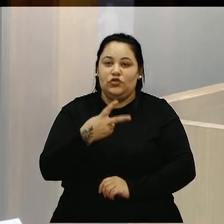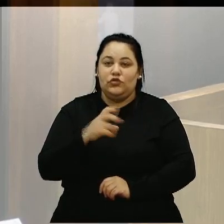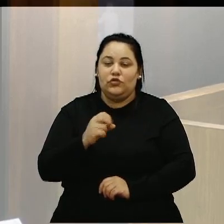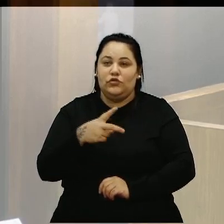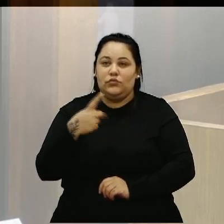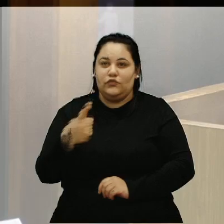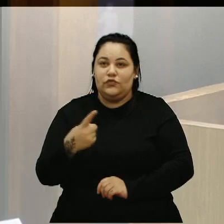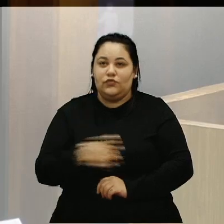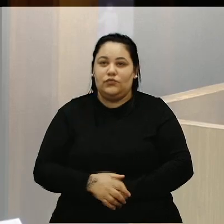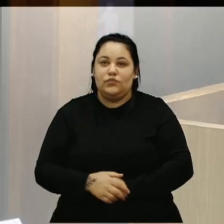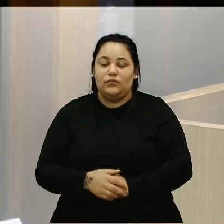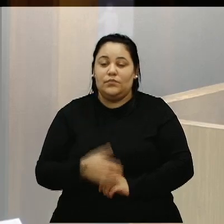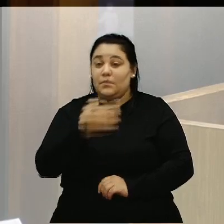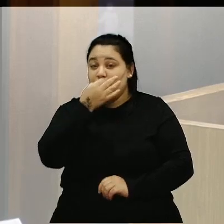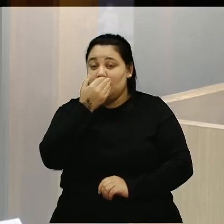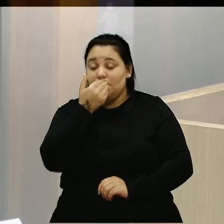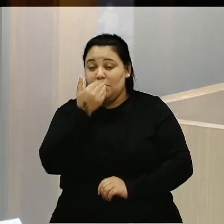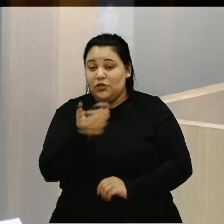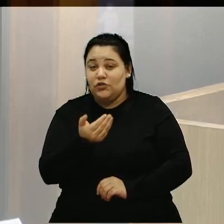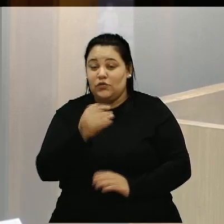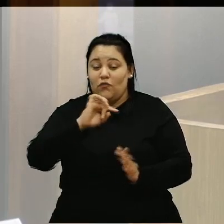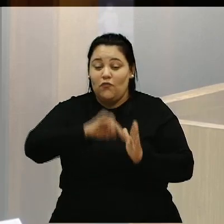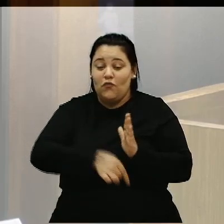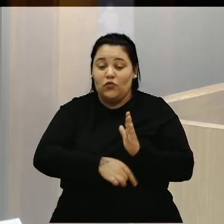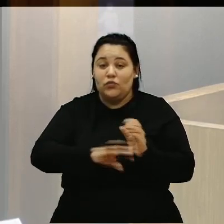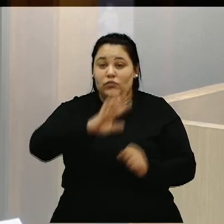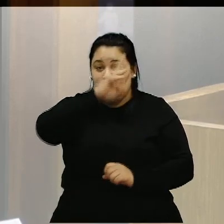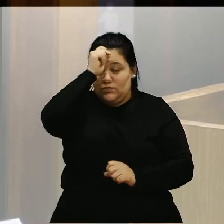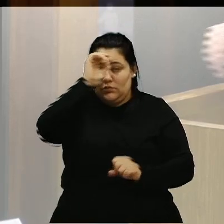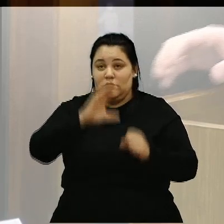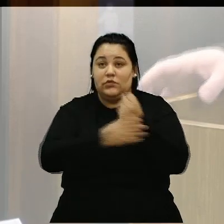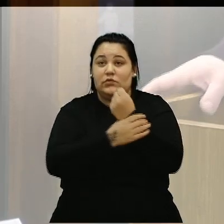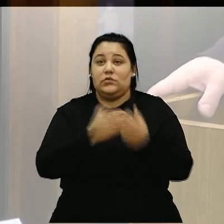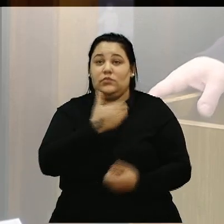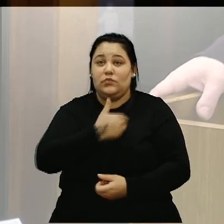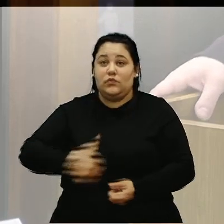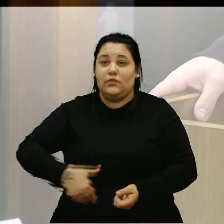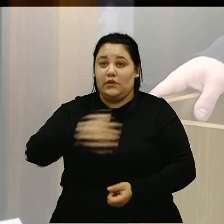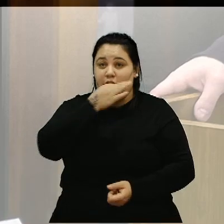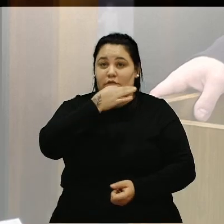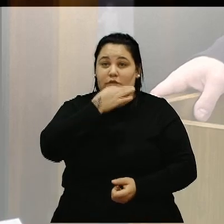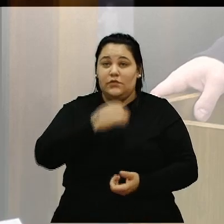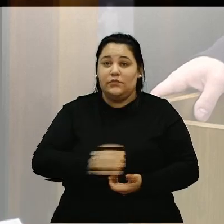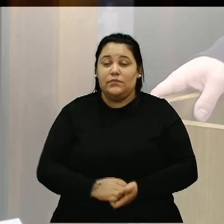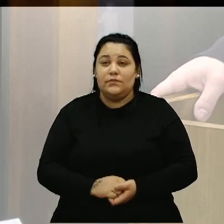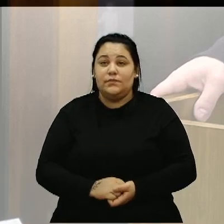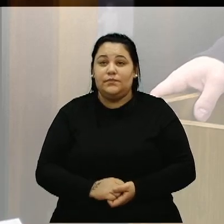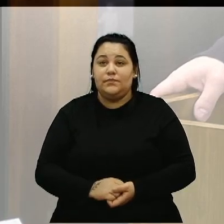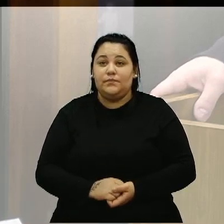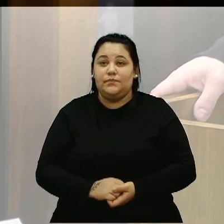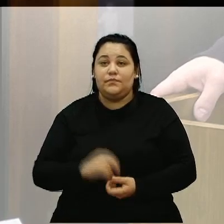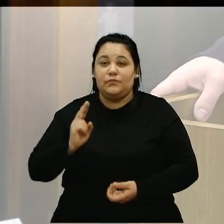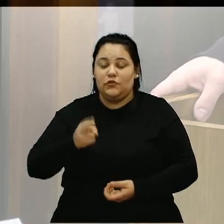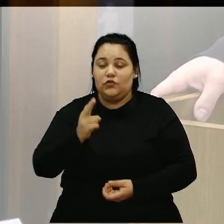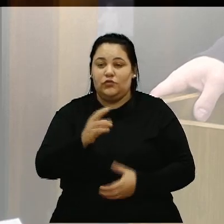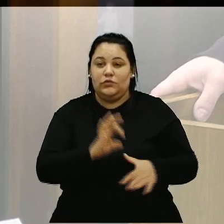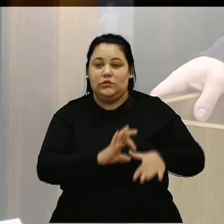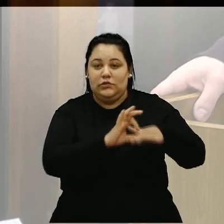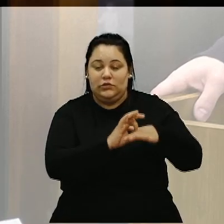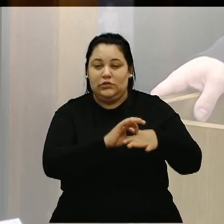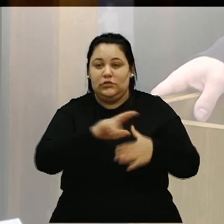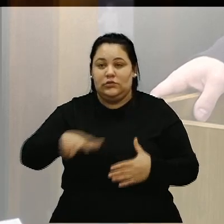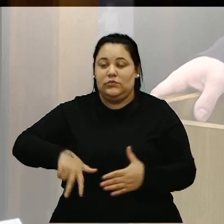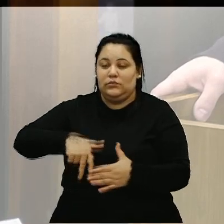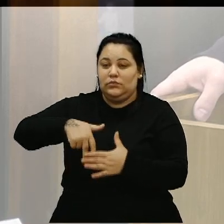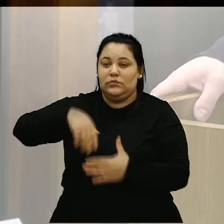24 de junho de 2021, sugerindo o Fundo Municipal de Segurança Pública em Caxias do Sul. Segue em declaração de líder bancada do Progressistas,